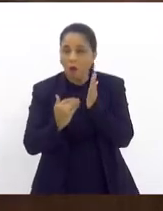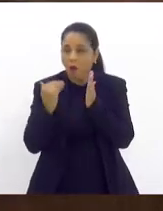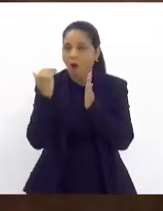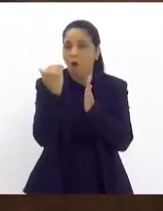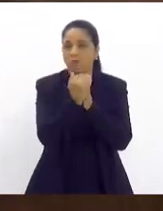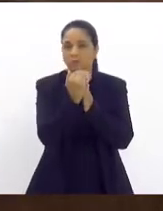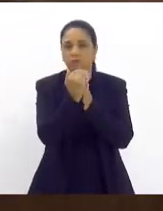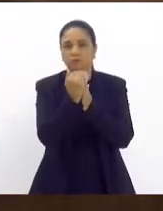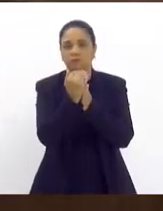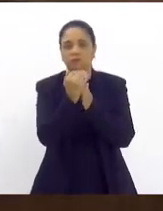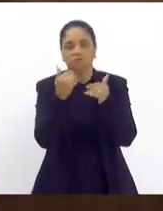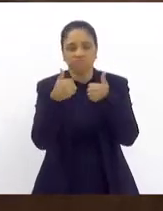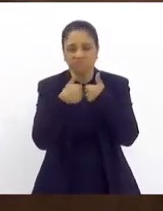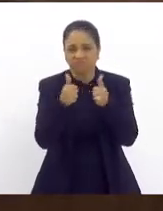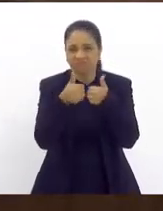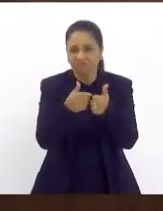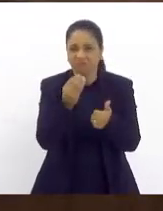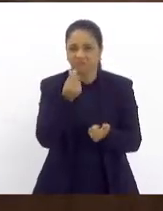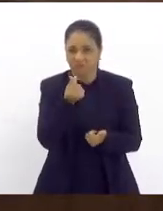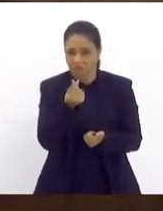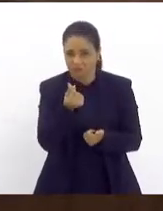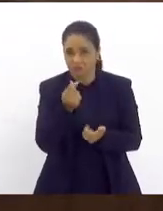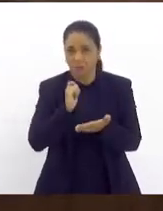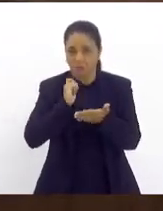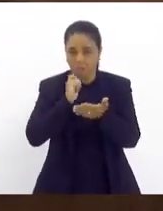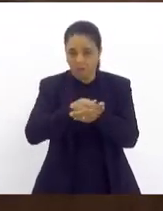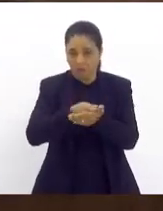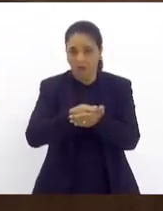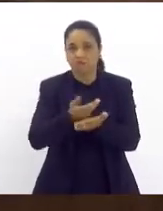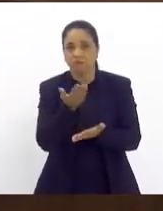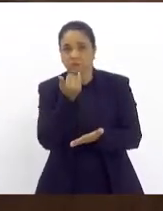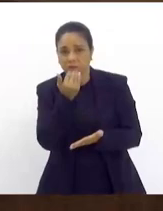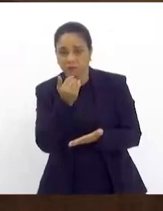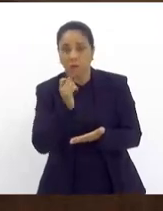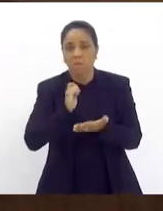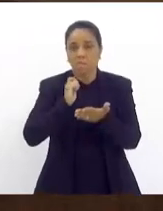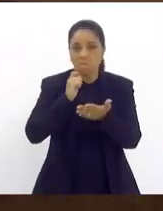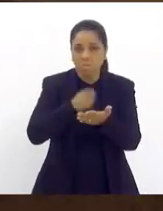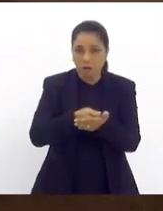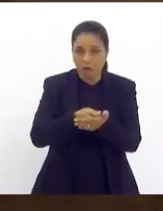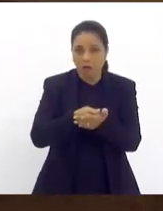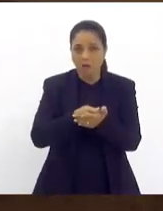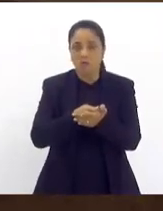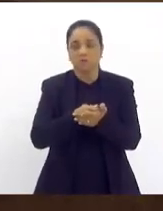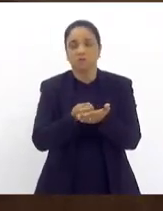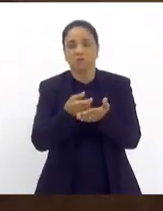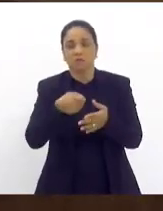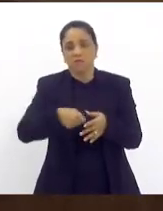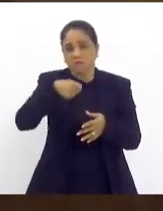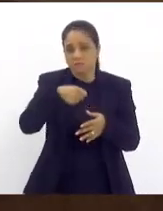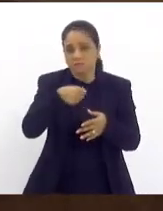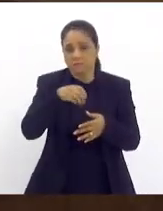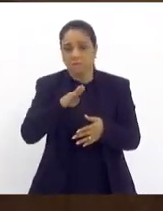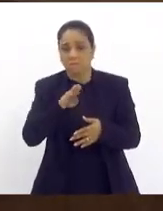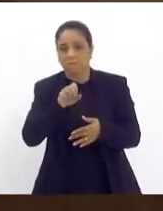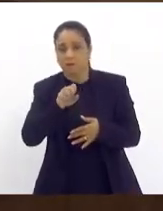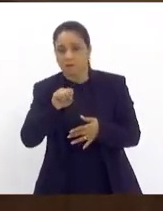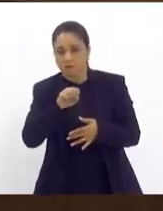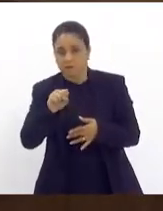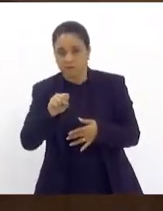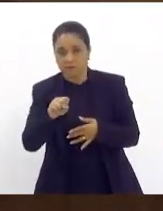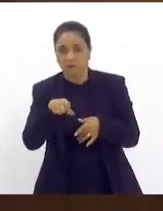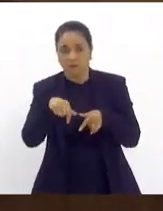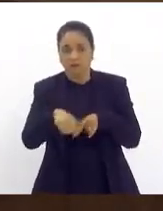à mobilidade urbana custos da alimentação o custo da cesta básica no estado do Rio de Janeiro principalmente nas capitais